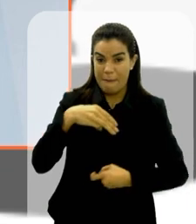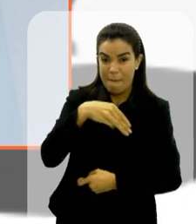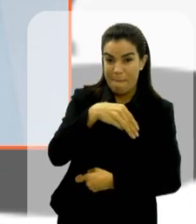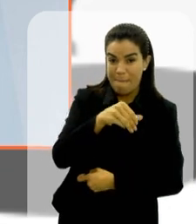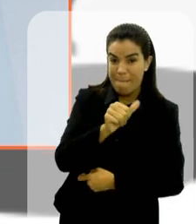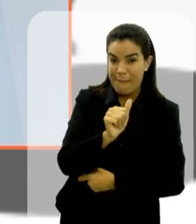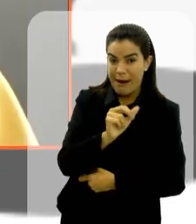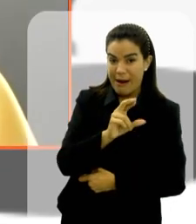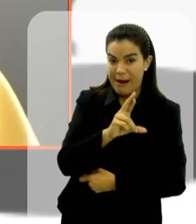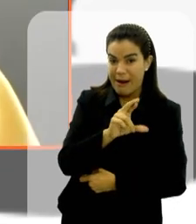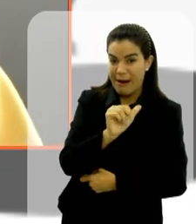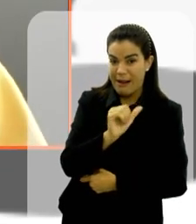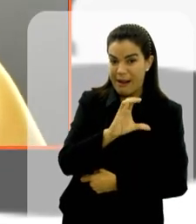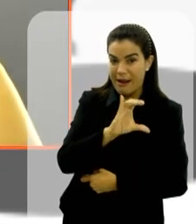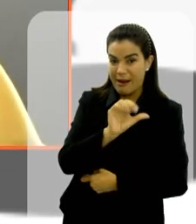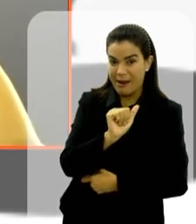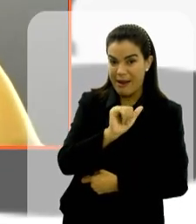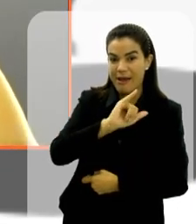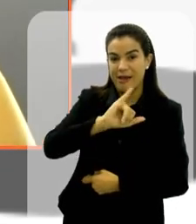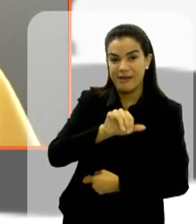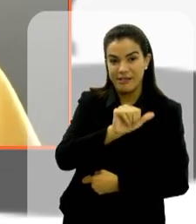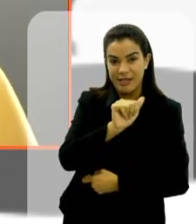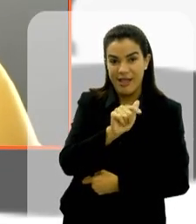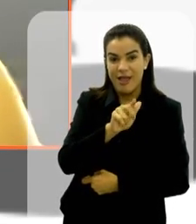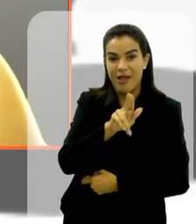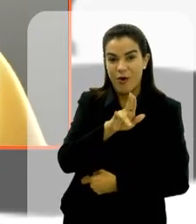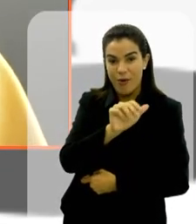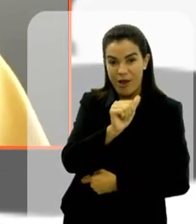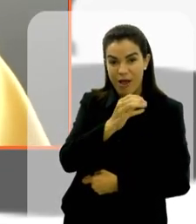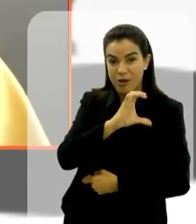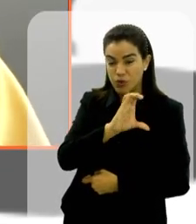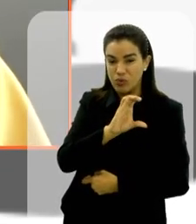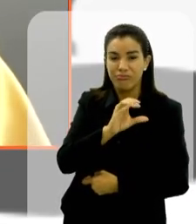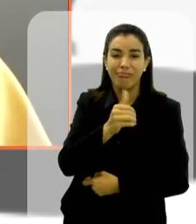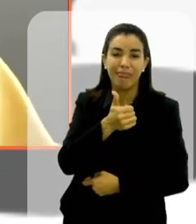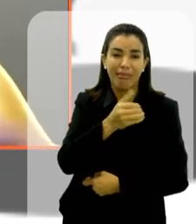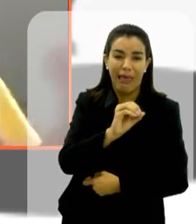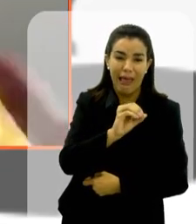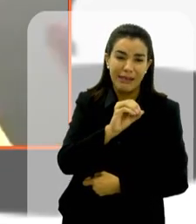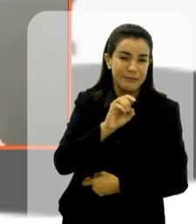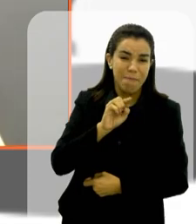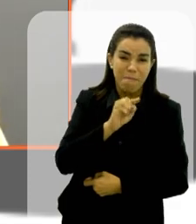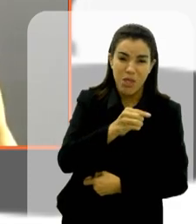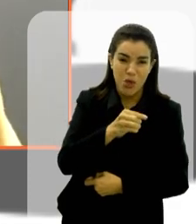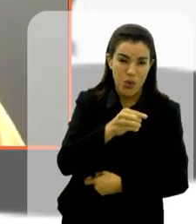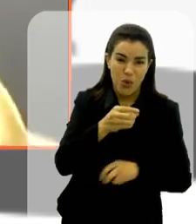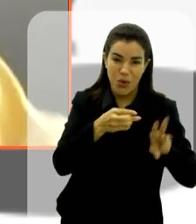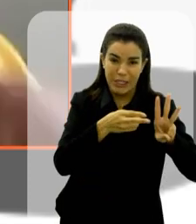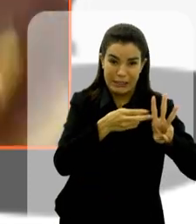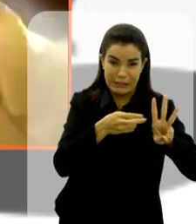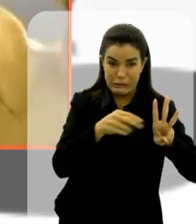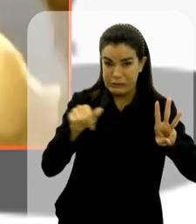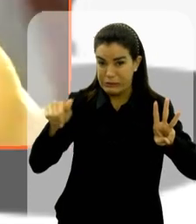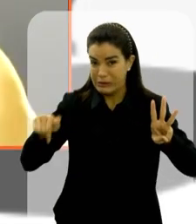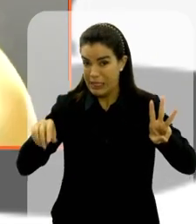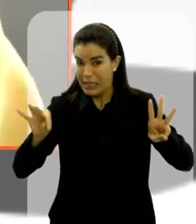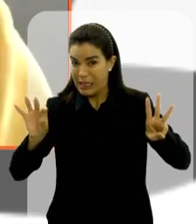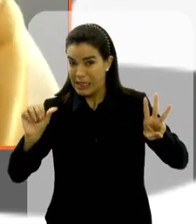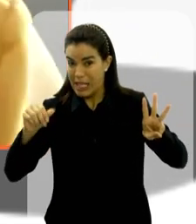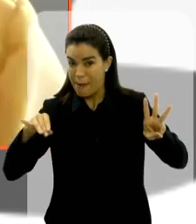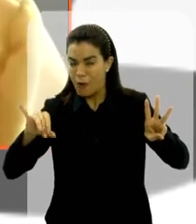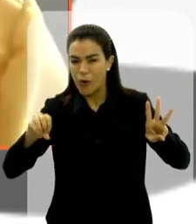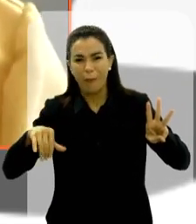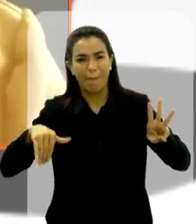tinha aproximadamente uns 8 a 10 mil índios, os índios tamoios tinham mais de 15